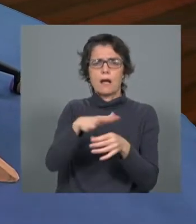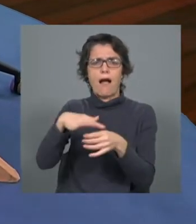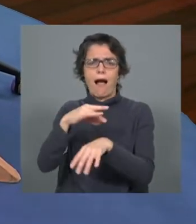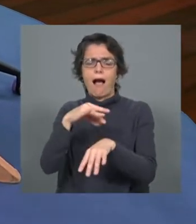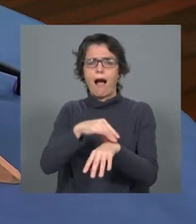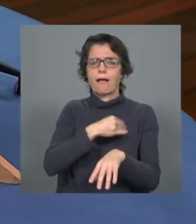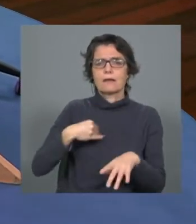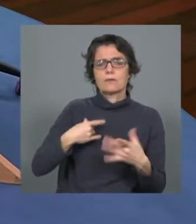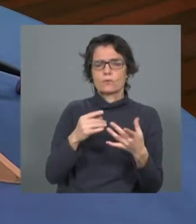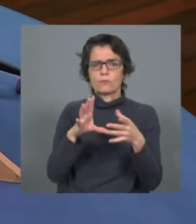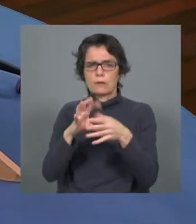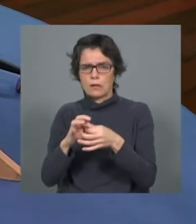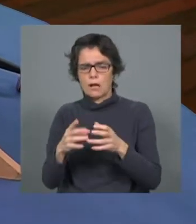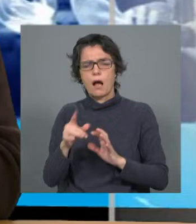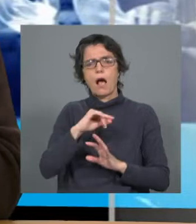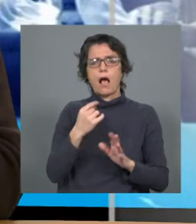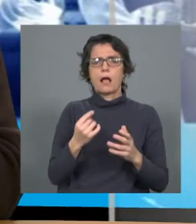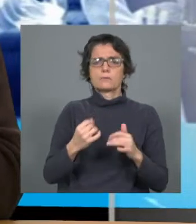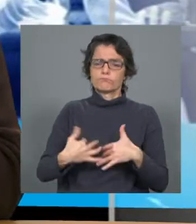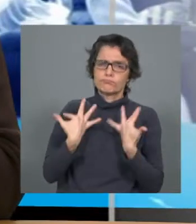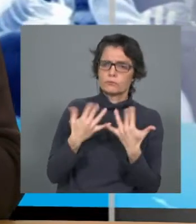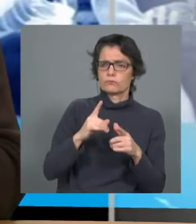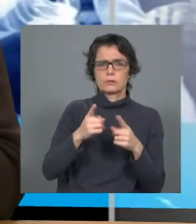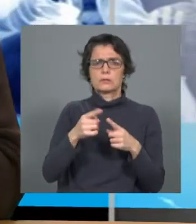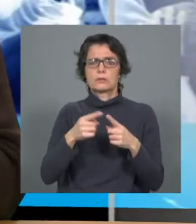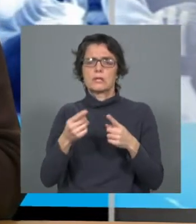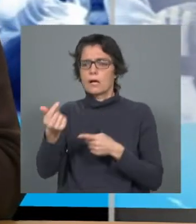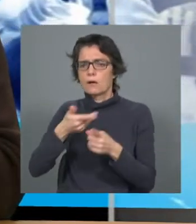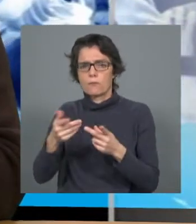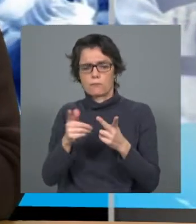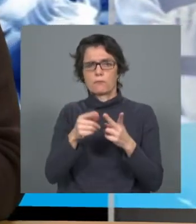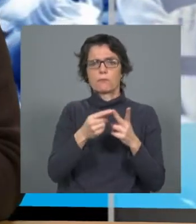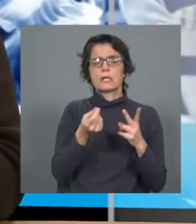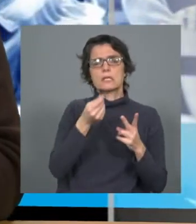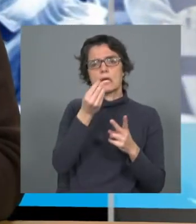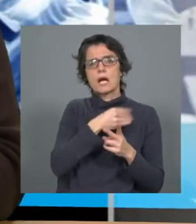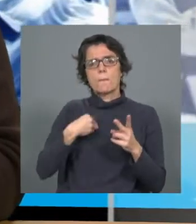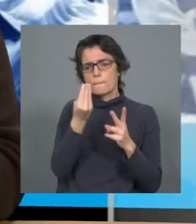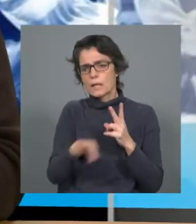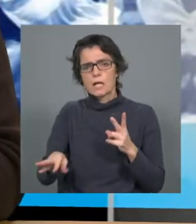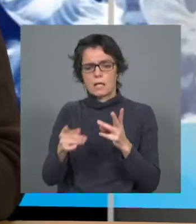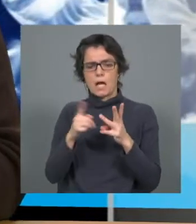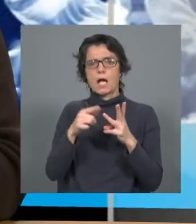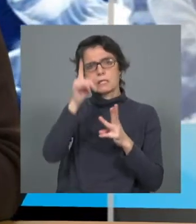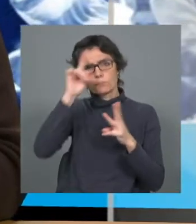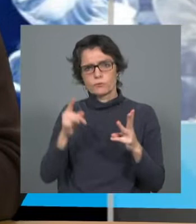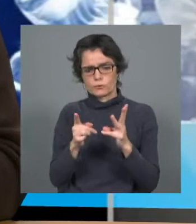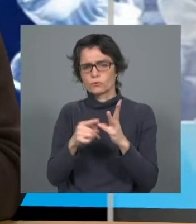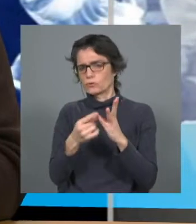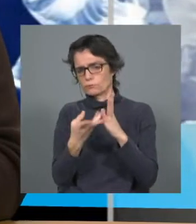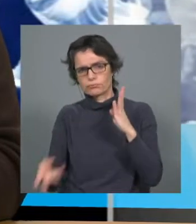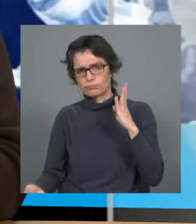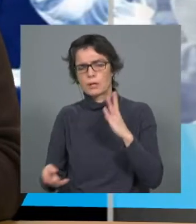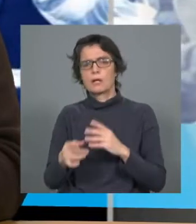epidemiologistas, virologistas, economistas, professores, para que a escola reabra, a